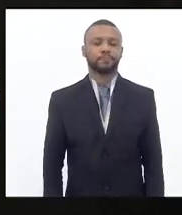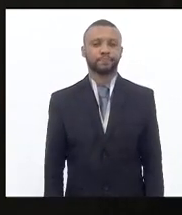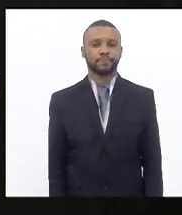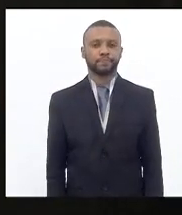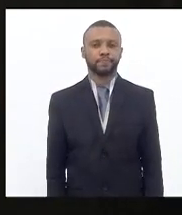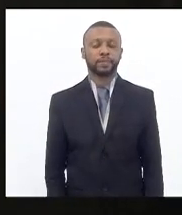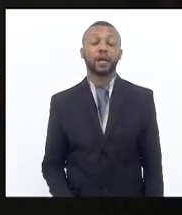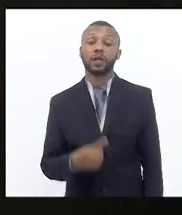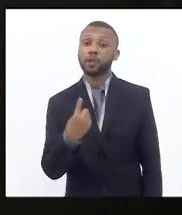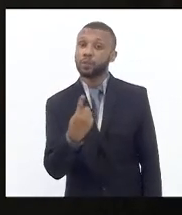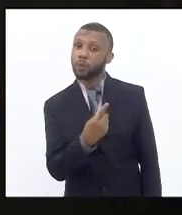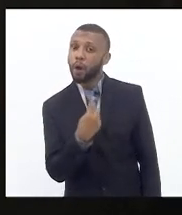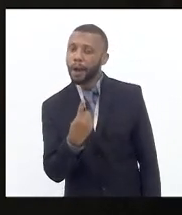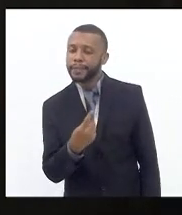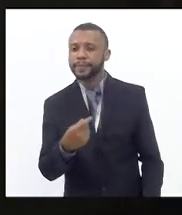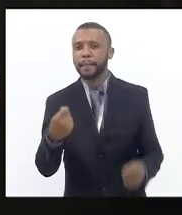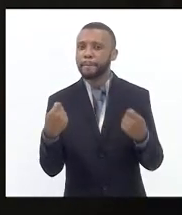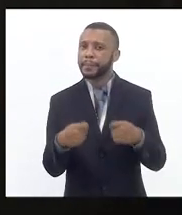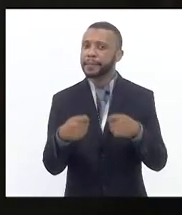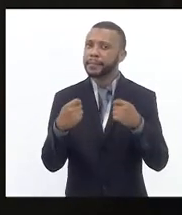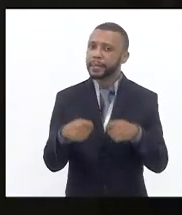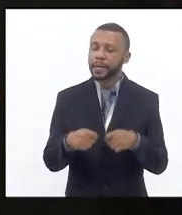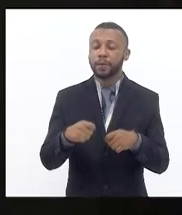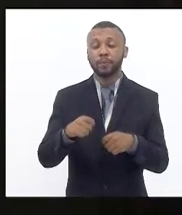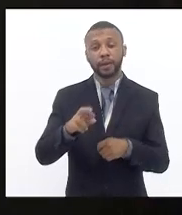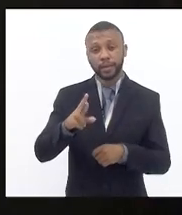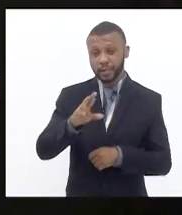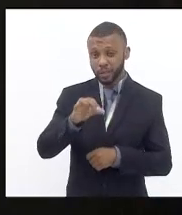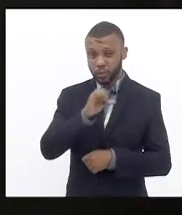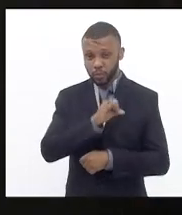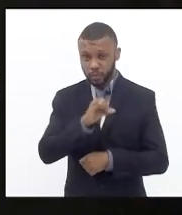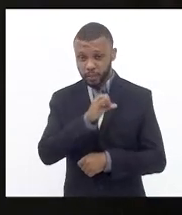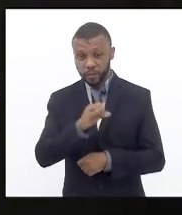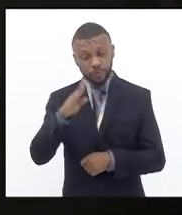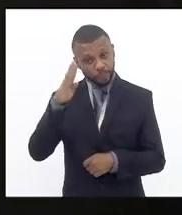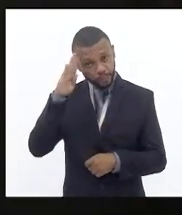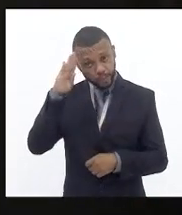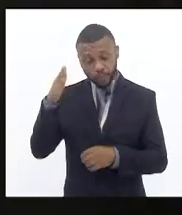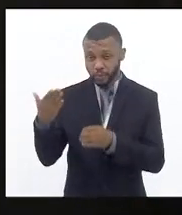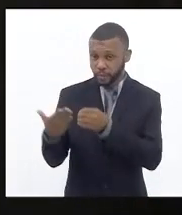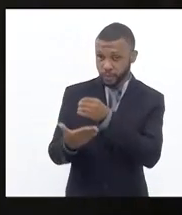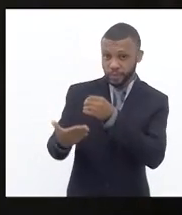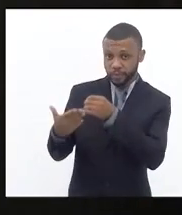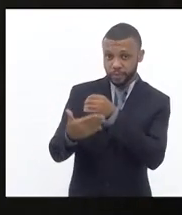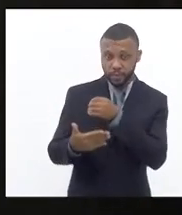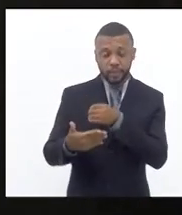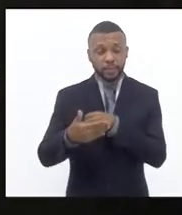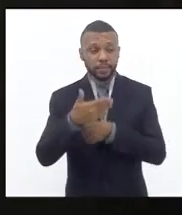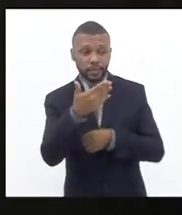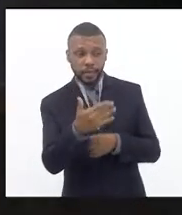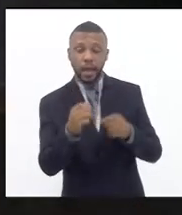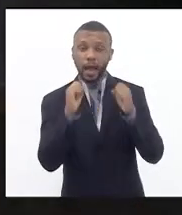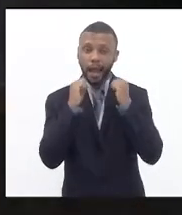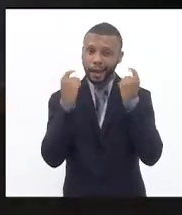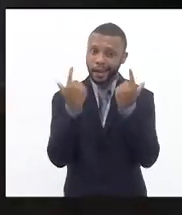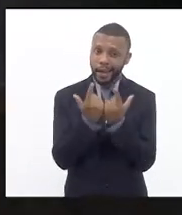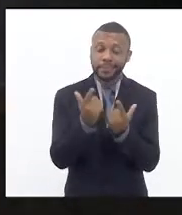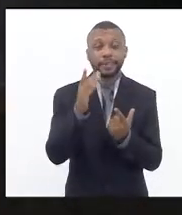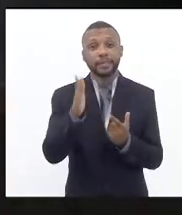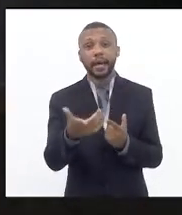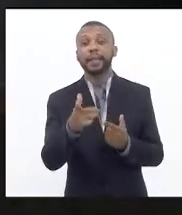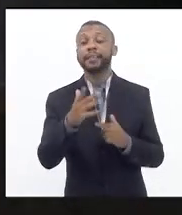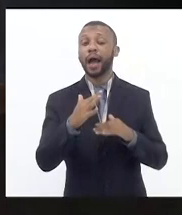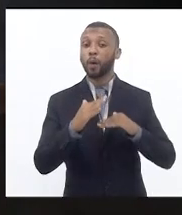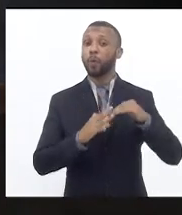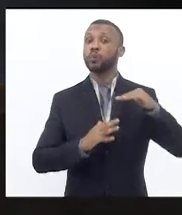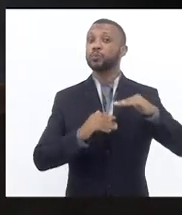precisamos no Rio de Janeiro além da Matriz insumo-produto que que essa casa já está produzindo é só para que